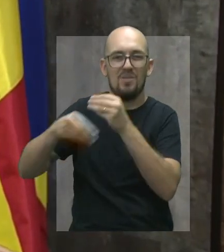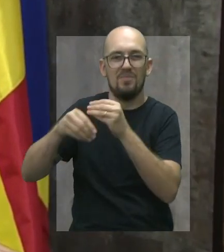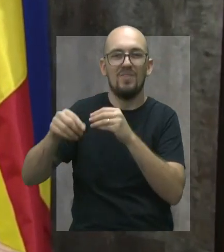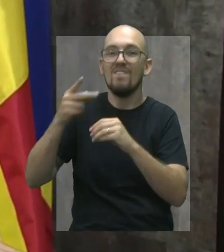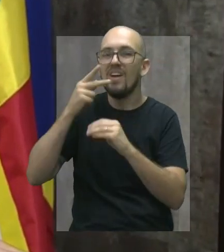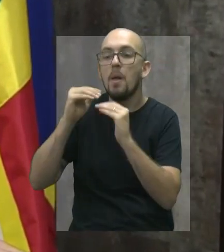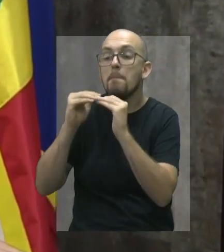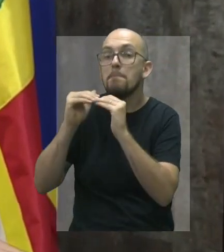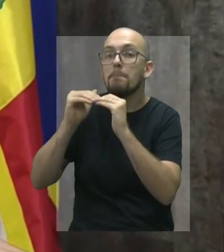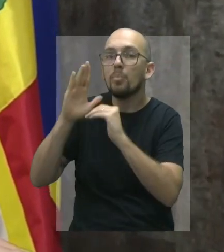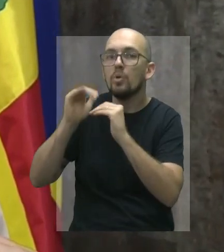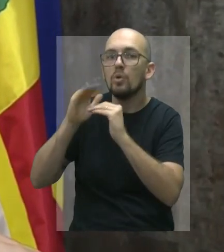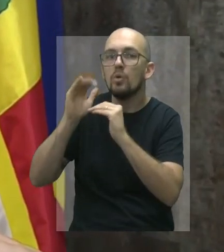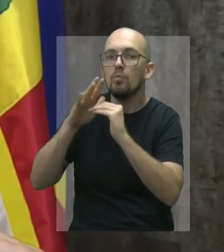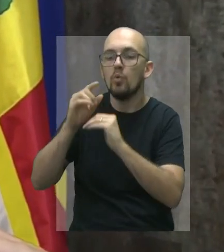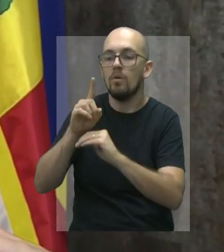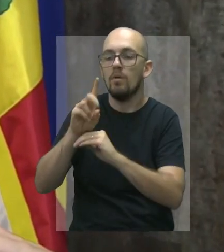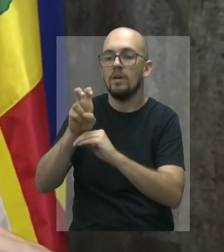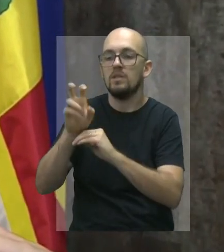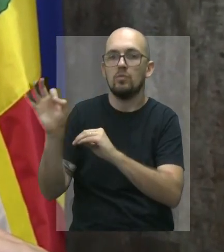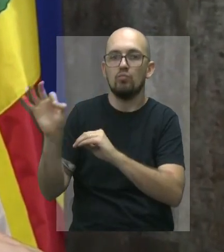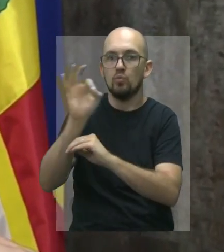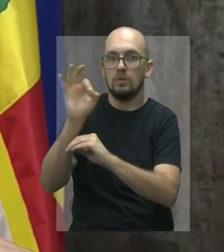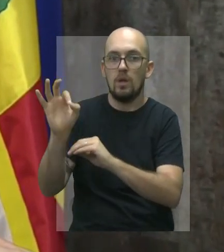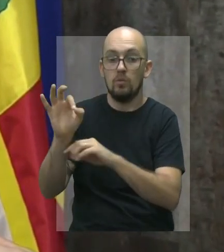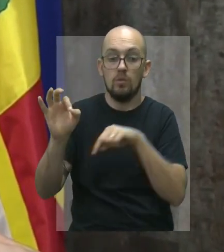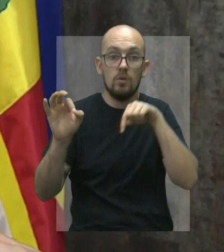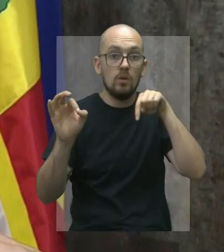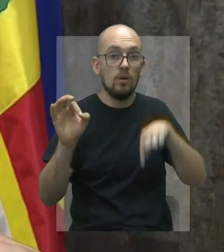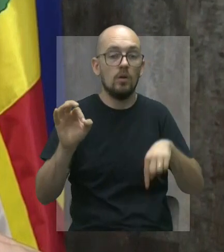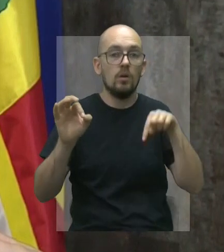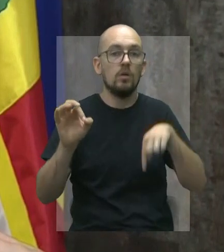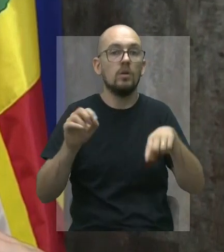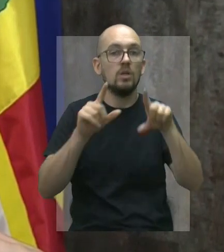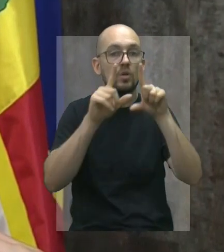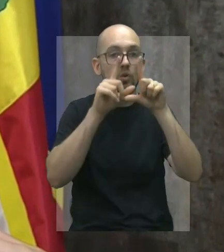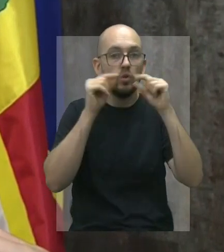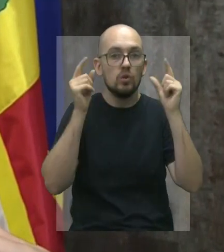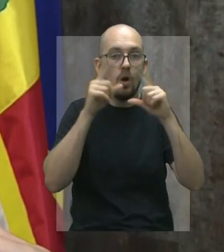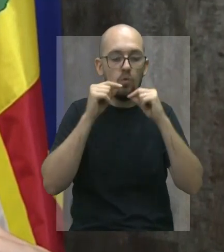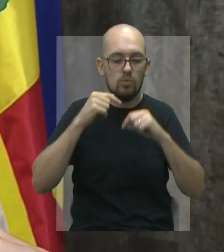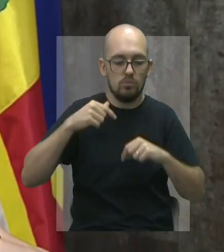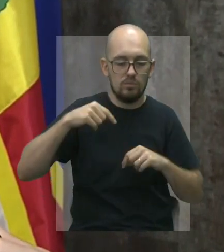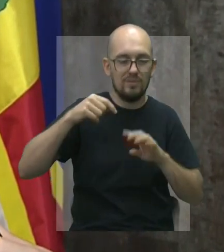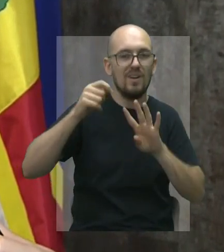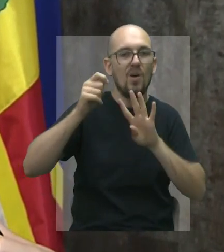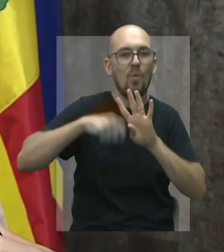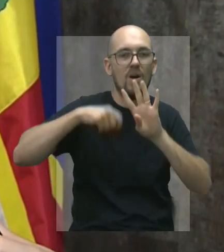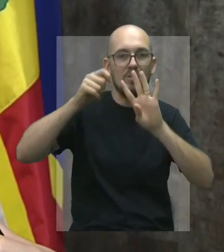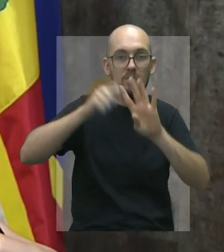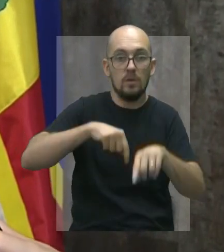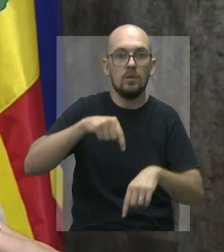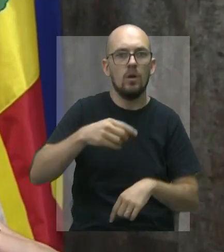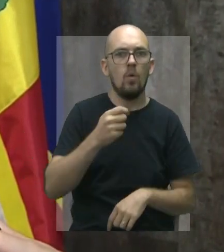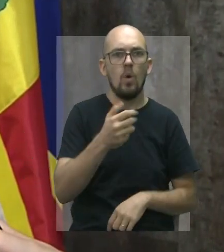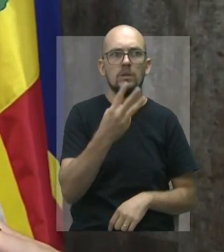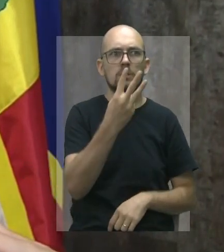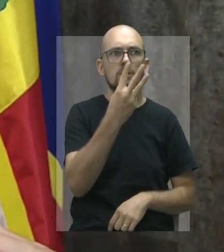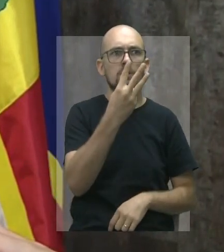mínimo de recursos é 15%. O município, nesse segundo quadrimestre, deu quase